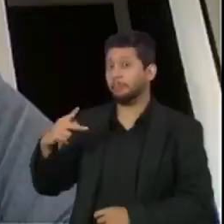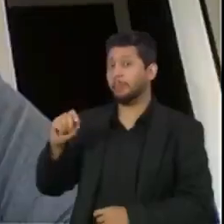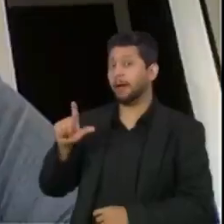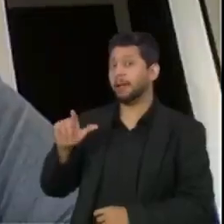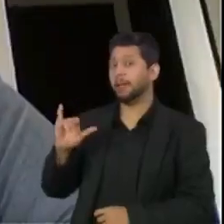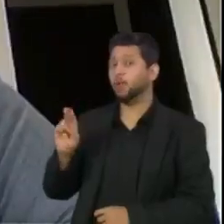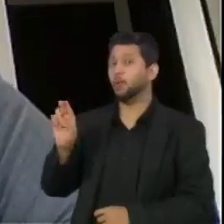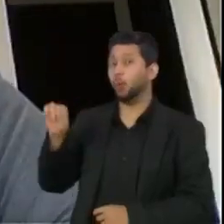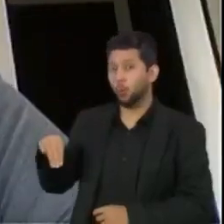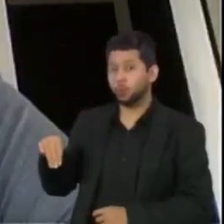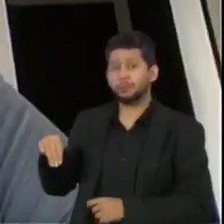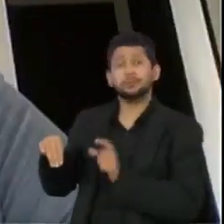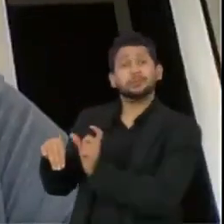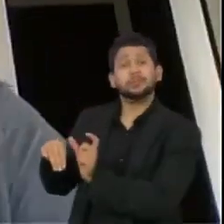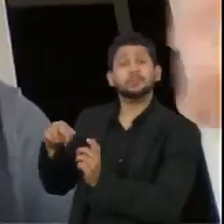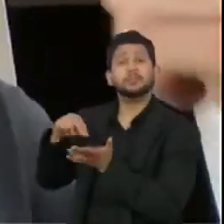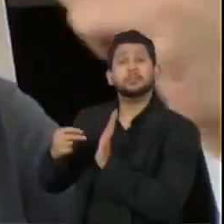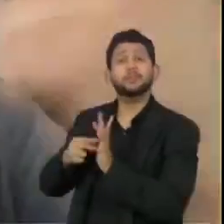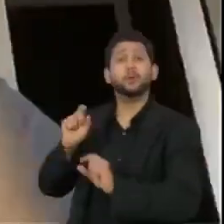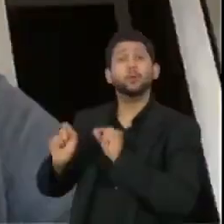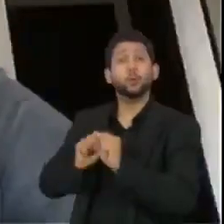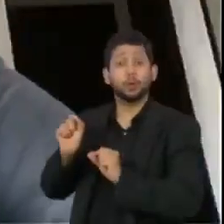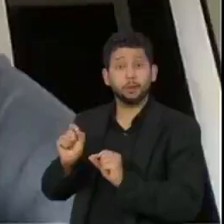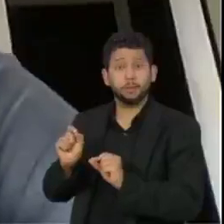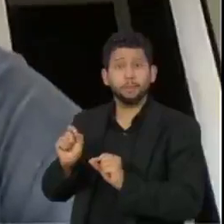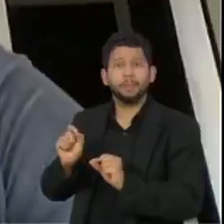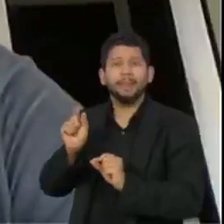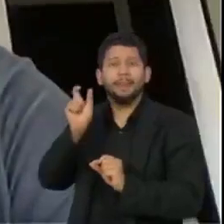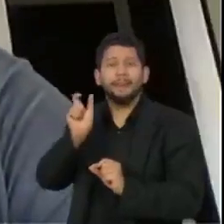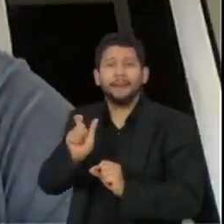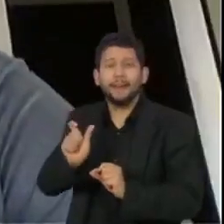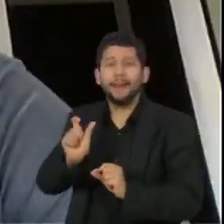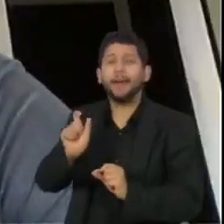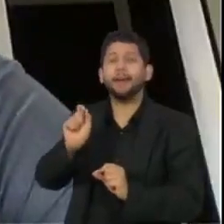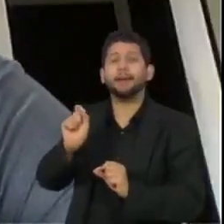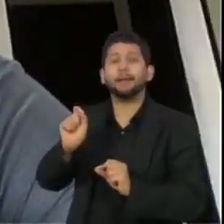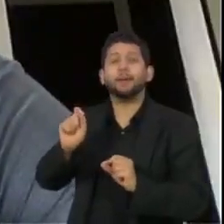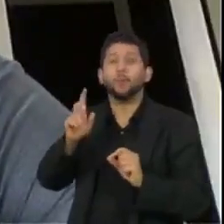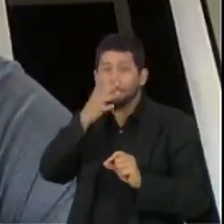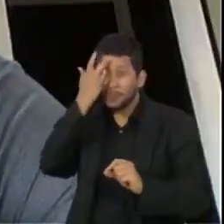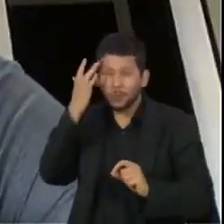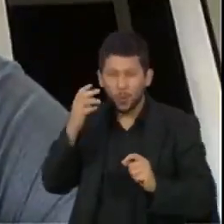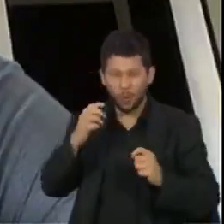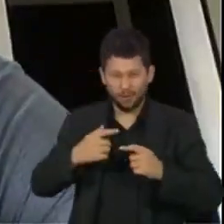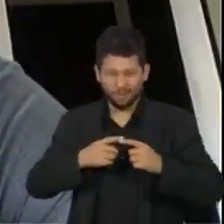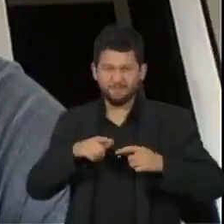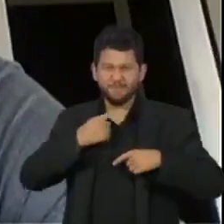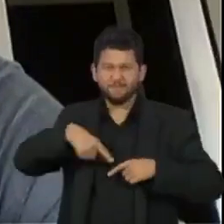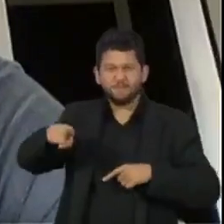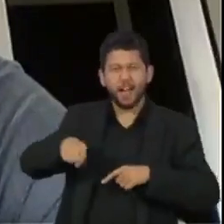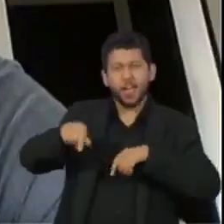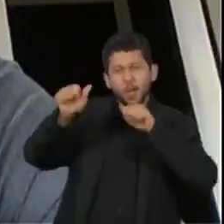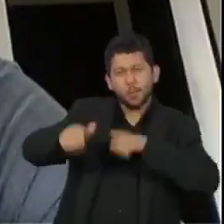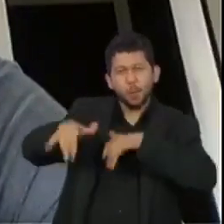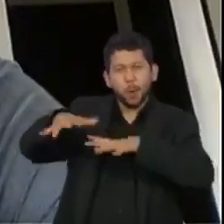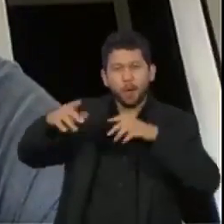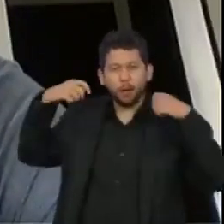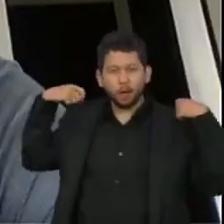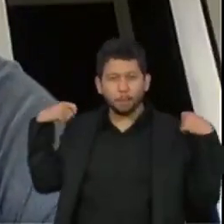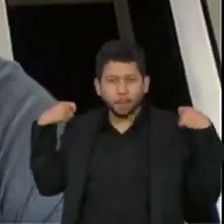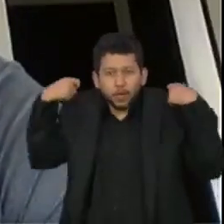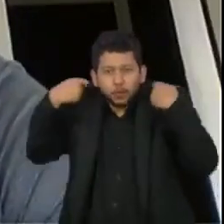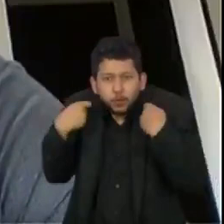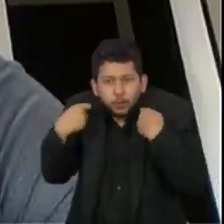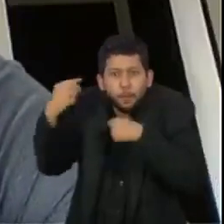né, que traduz aquela manta que os guerreiros utilizavam, né, para se proteger da chuva.